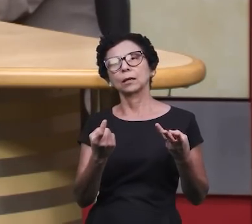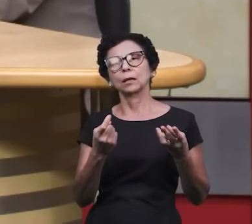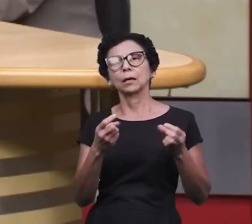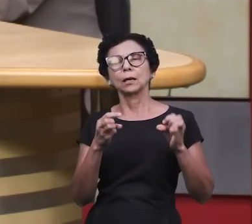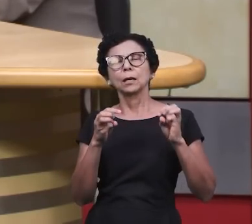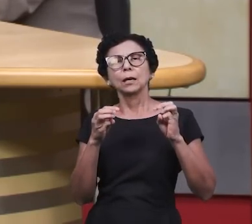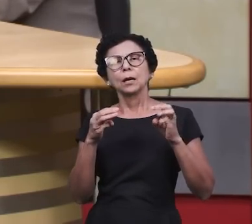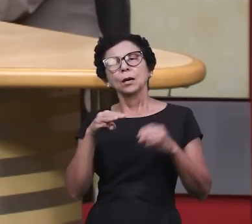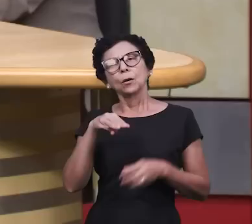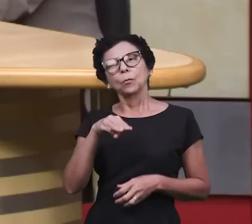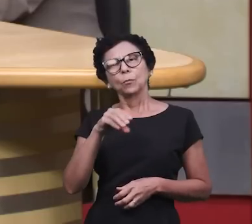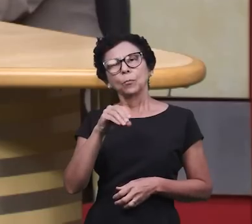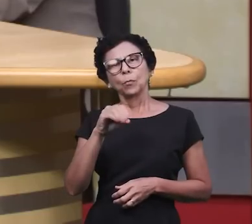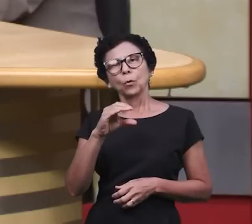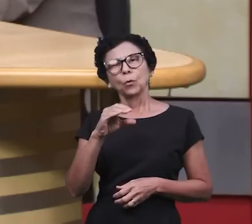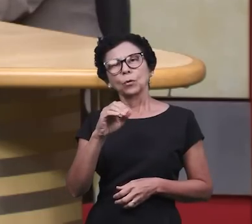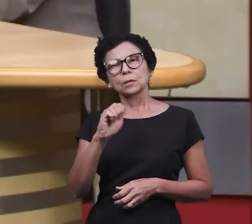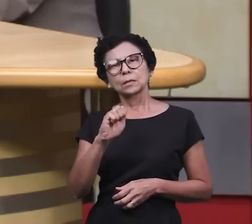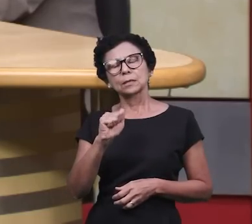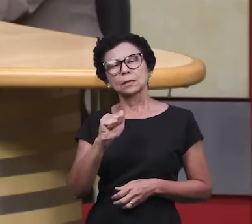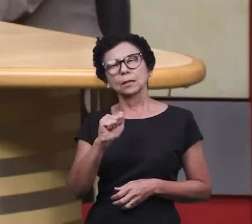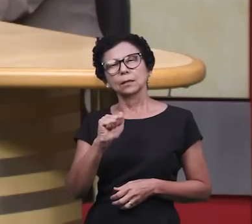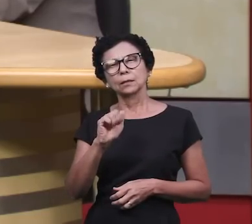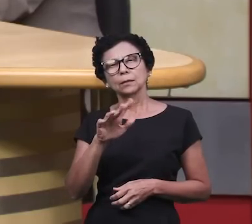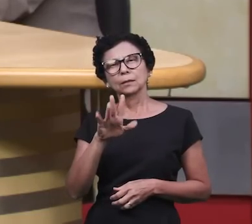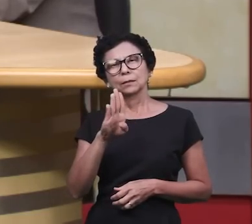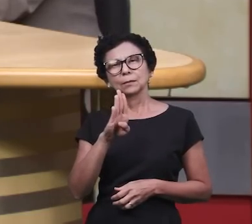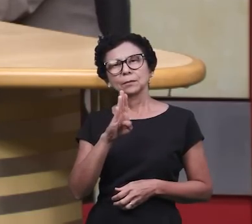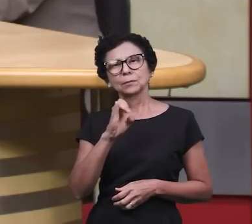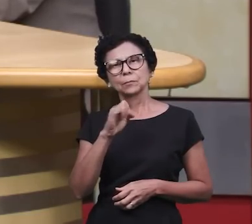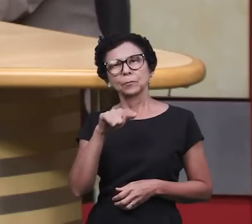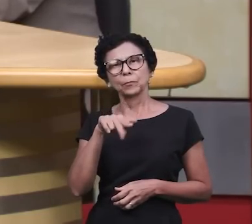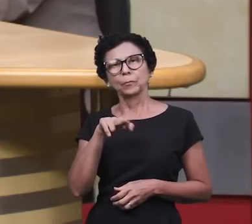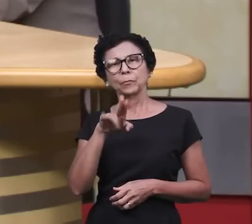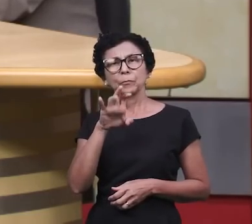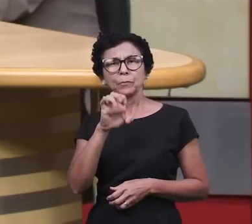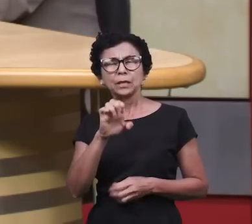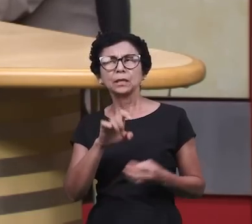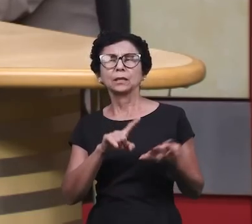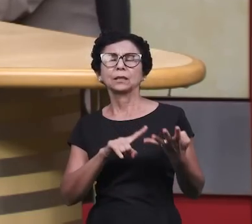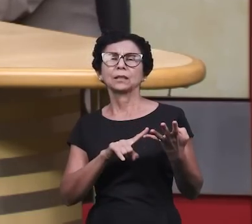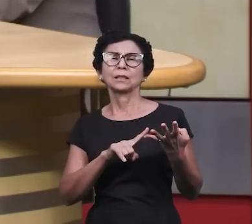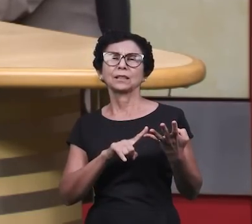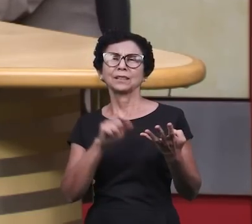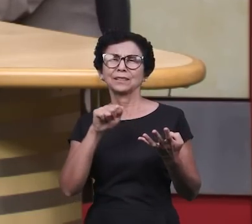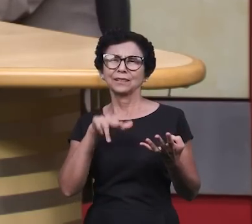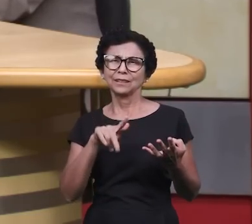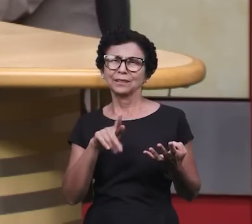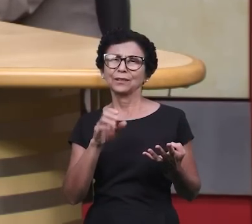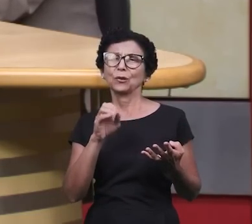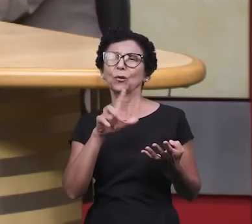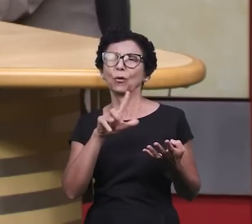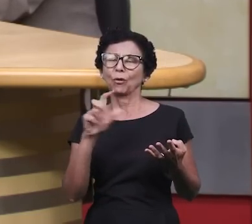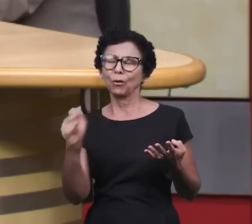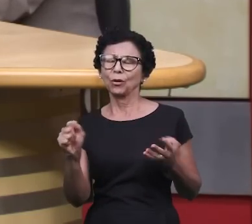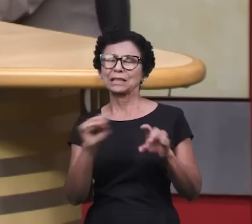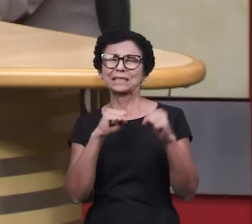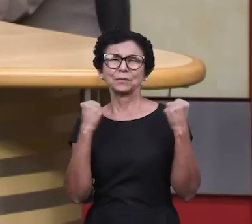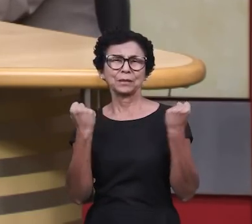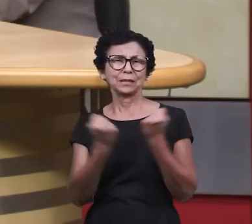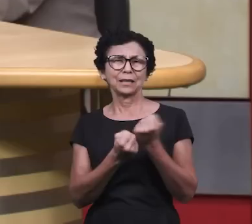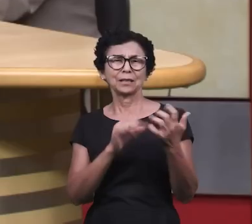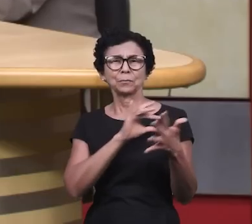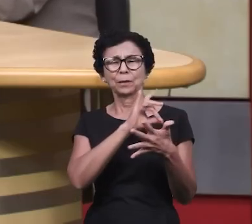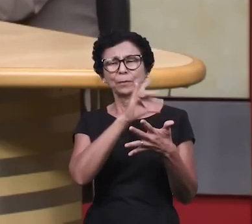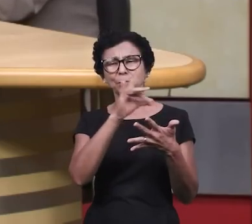Moçambique, né? Porque Moçambique é língua portuguesa, né? Uhum. Nós tivemos também Angola, tivemos seminários imensos em Angola, às